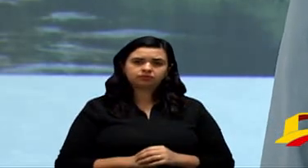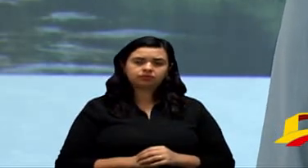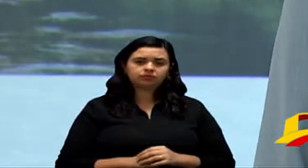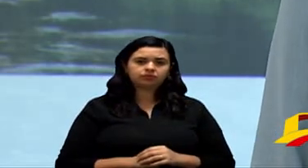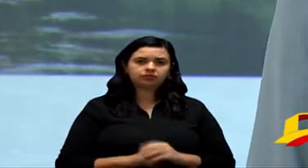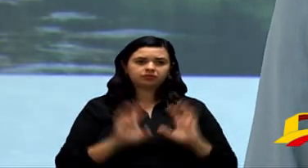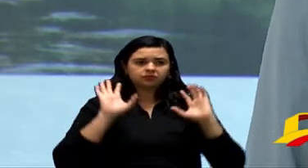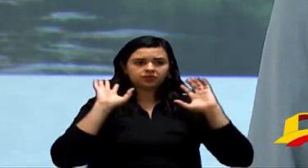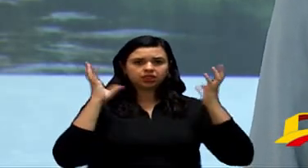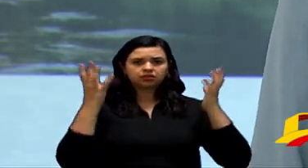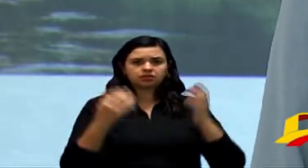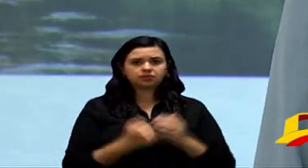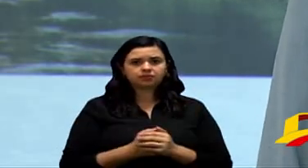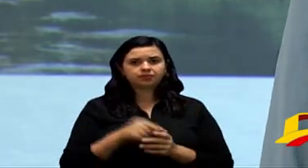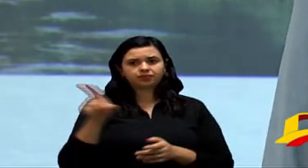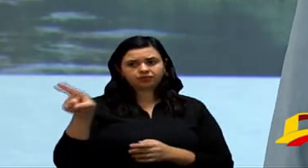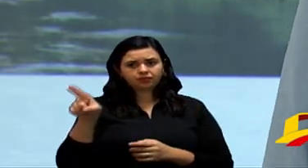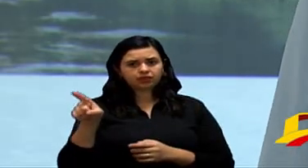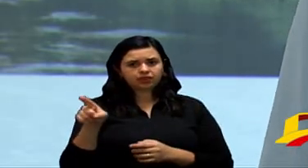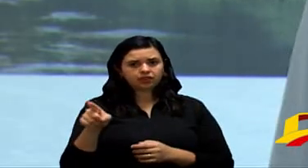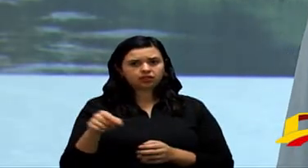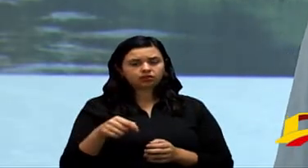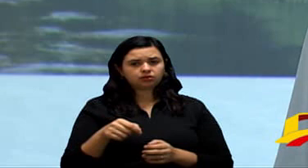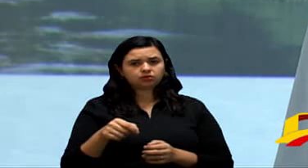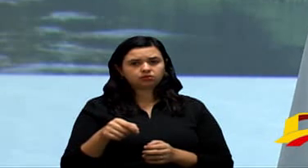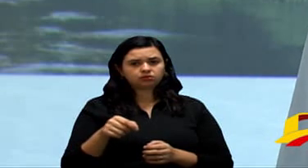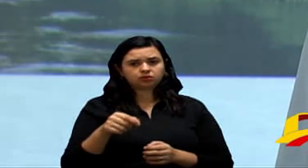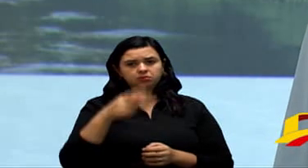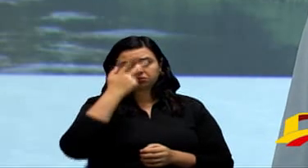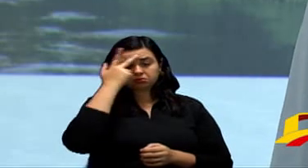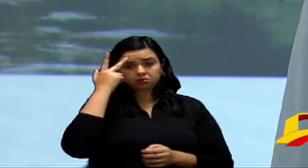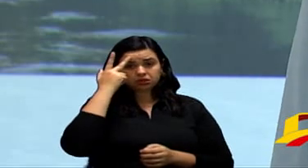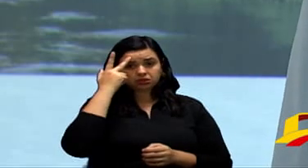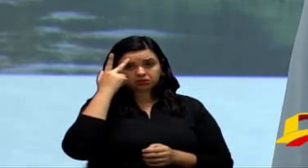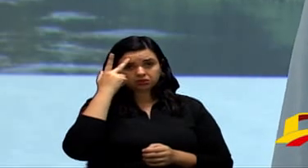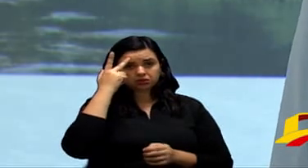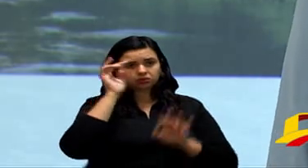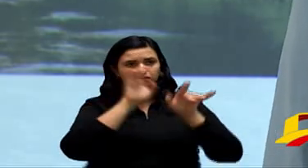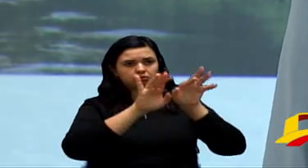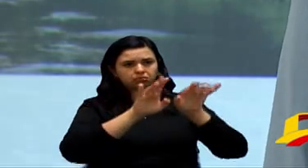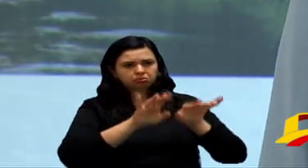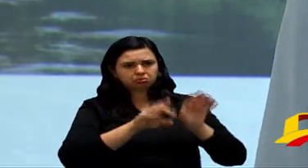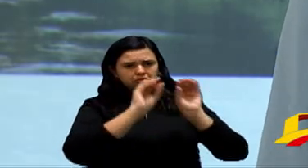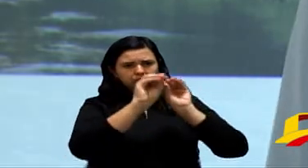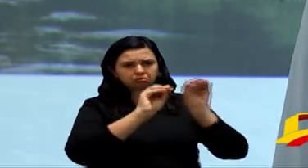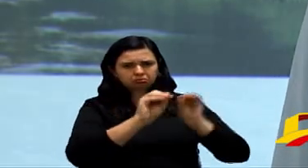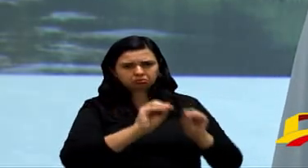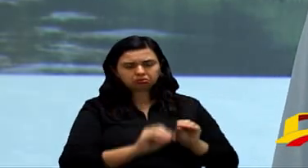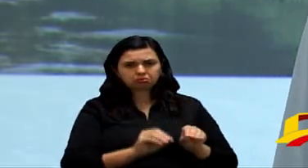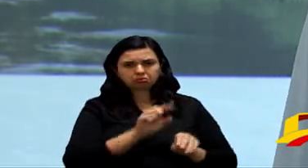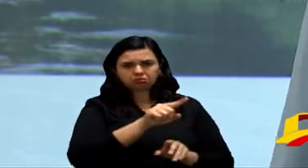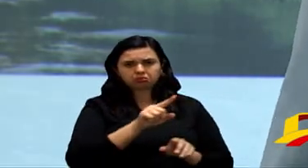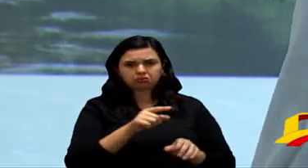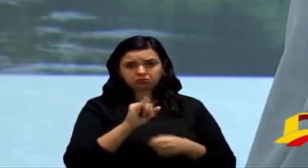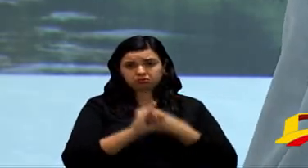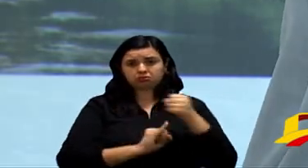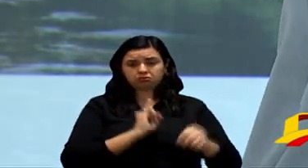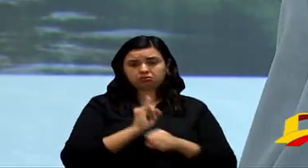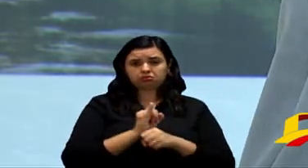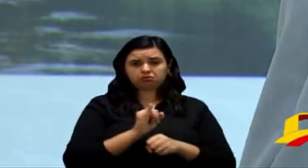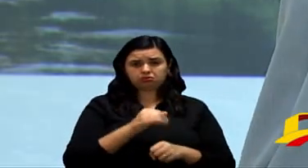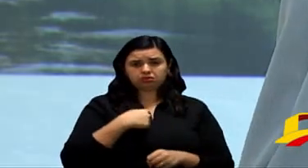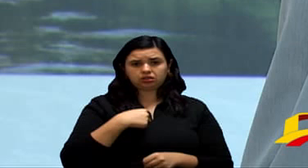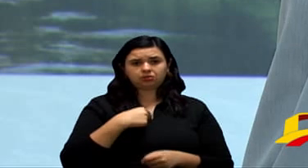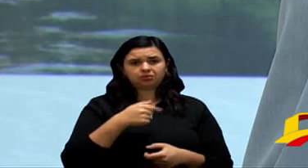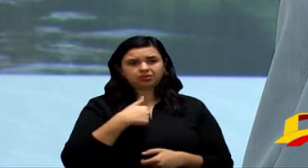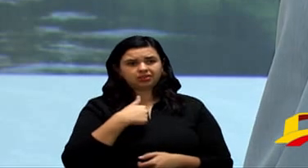um cidadão escreveu na minha página todo tipo de agressão porque defendia